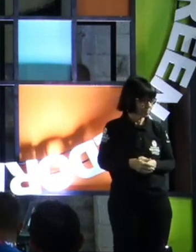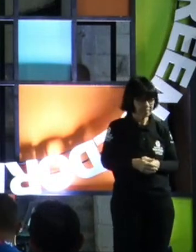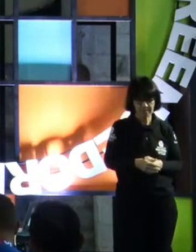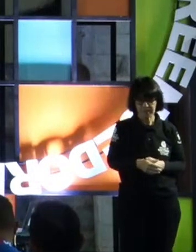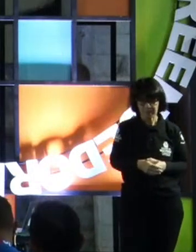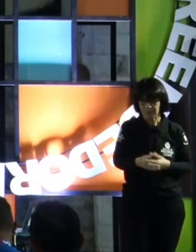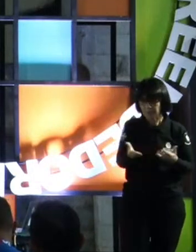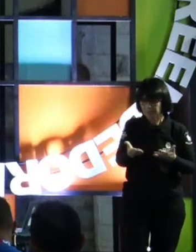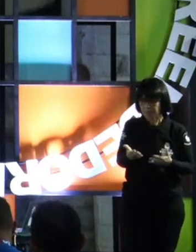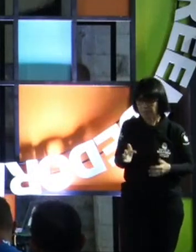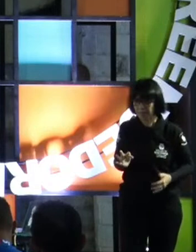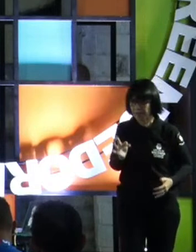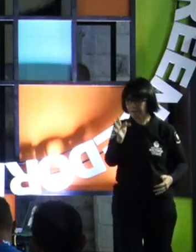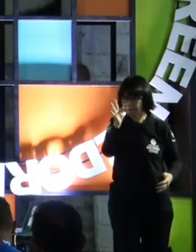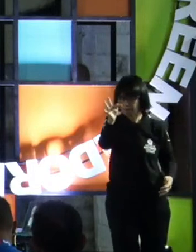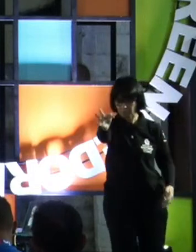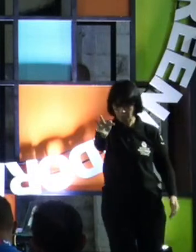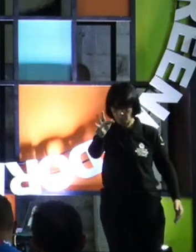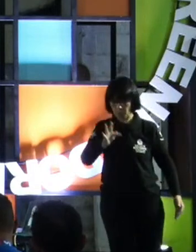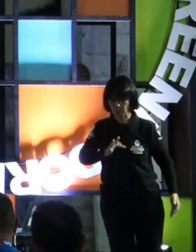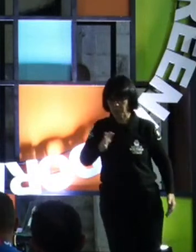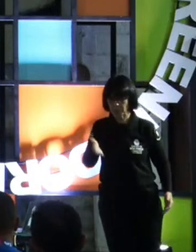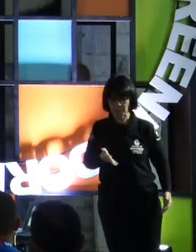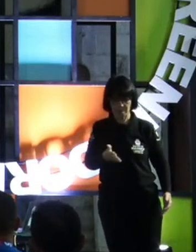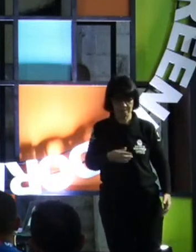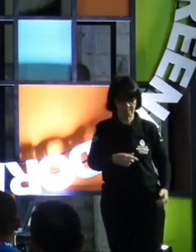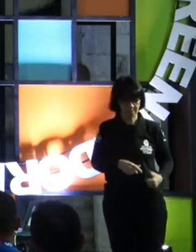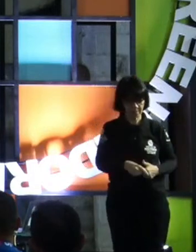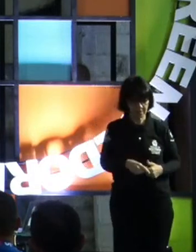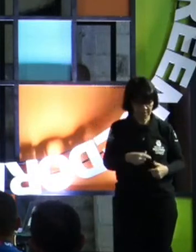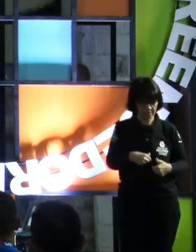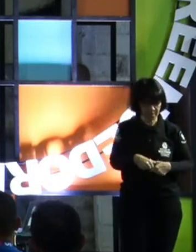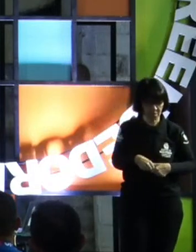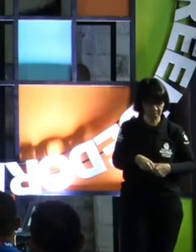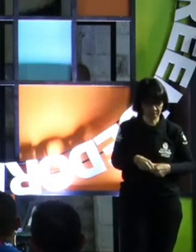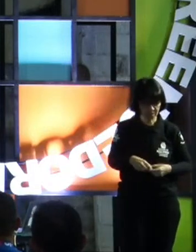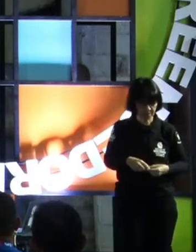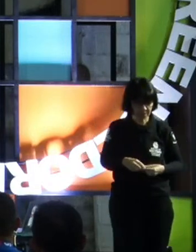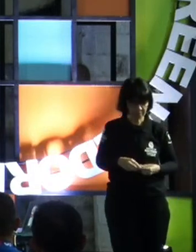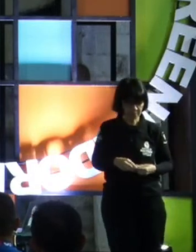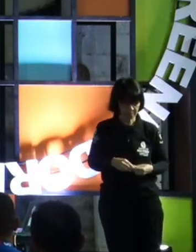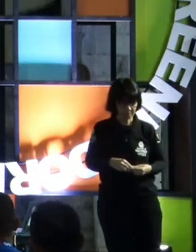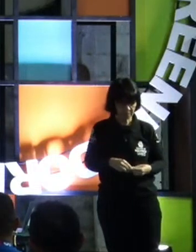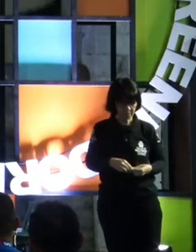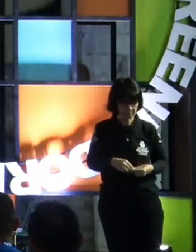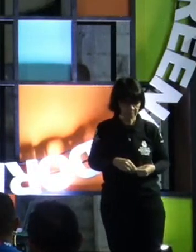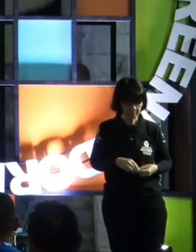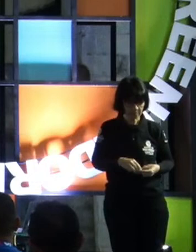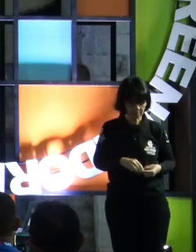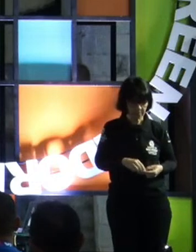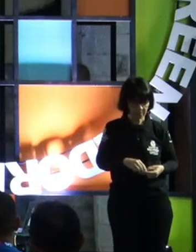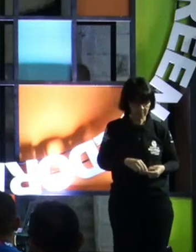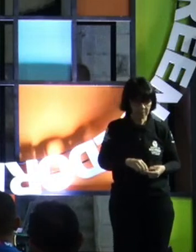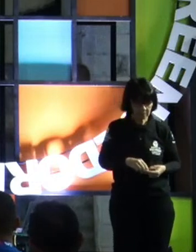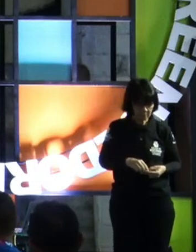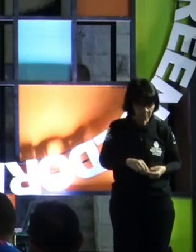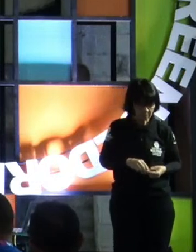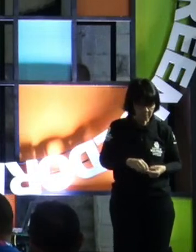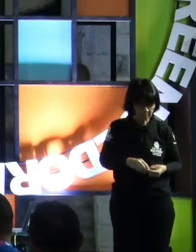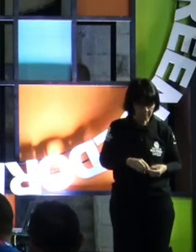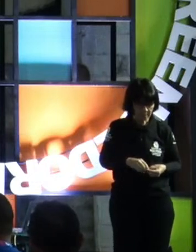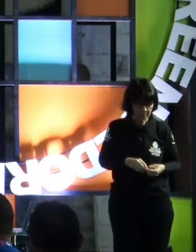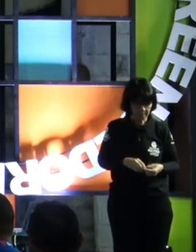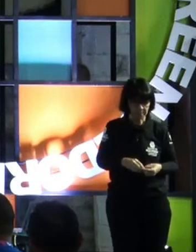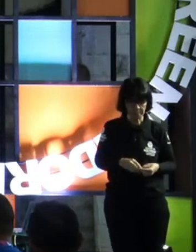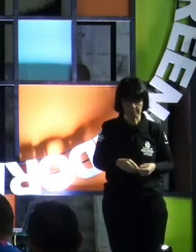puxando o futuro para o presente. Foi tão ruim assim, foi. Então não precisa responder a pergunta não, pode falar qualquer coisa aí. Pode me esculhambar, pode... Senão